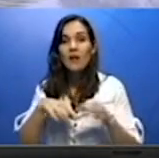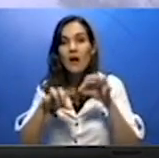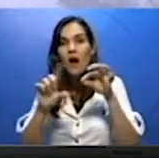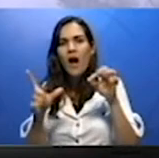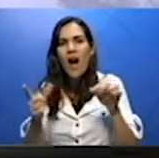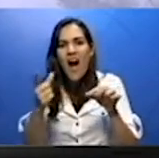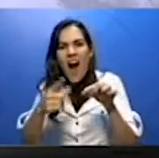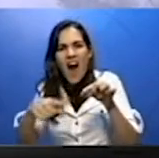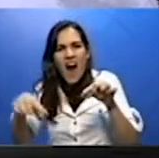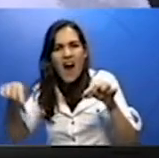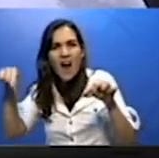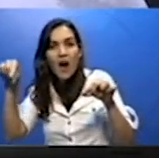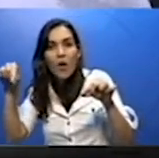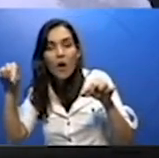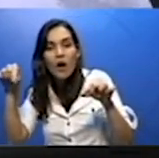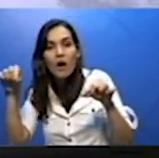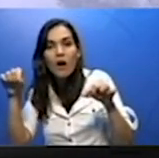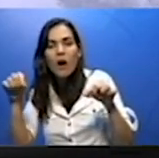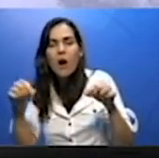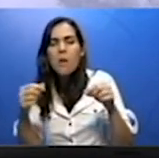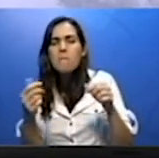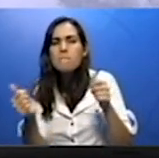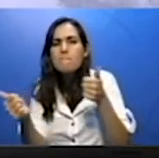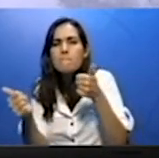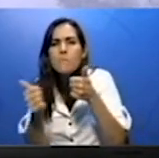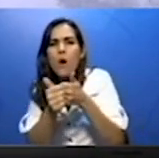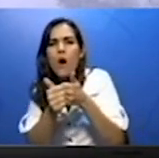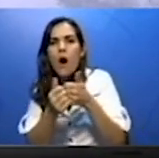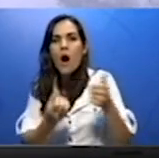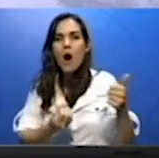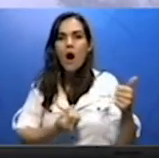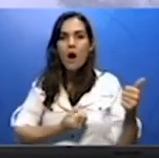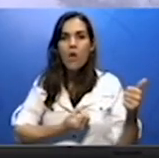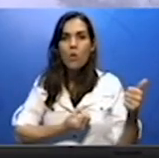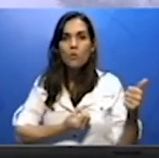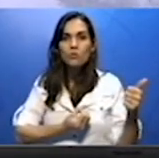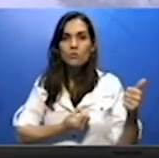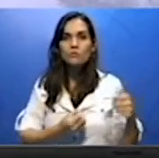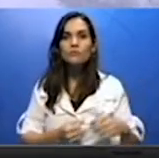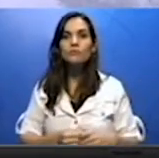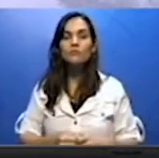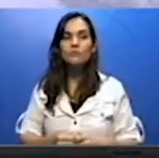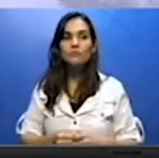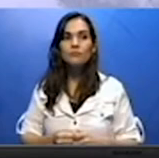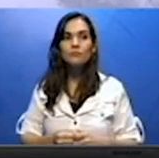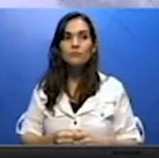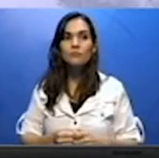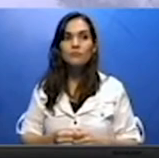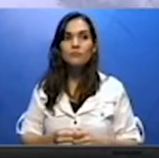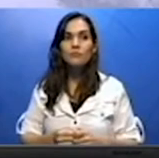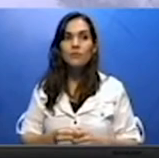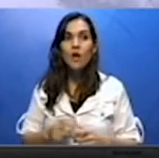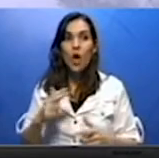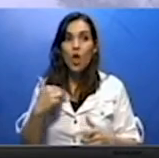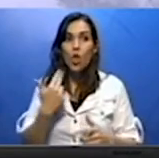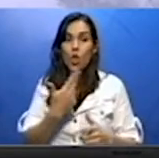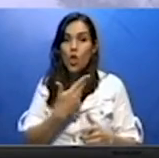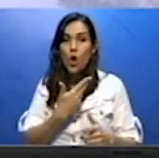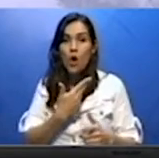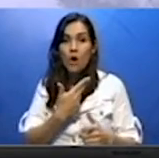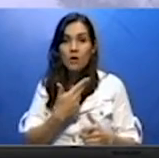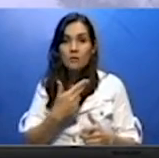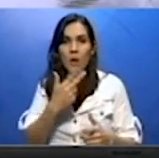a aqui E aí e nós enquanto embriões